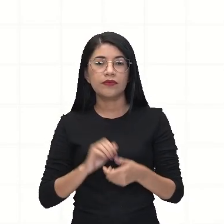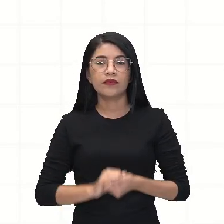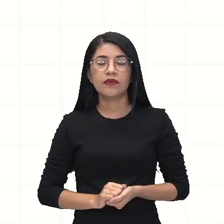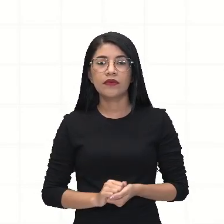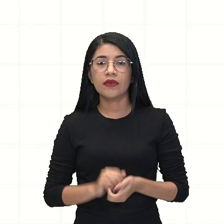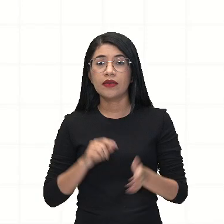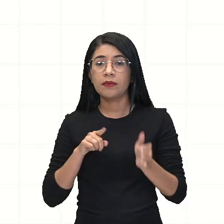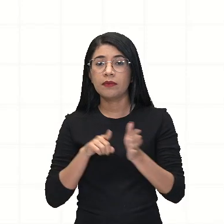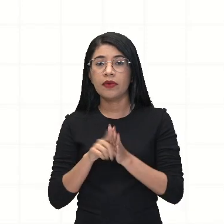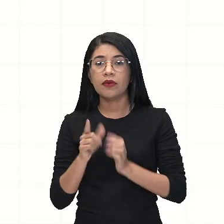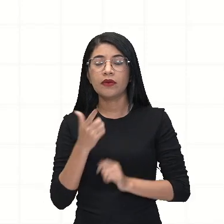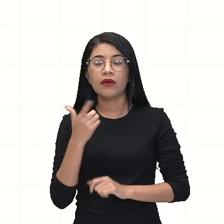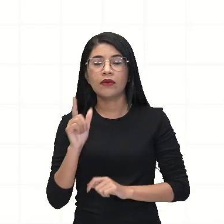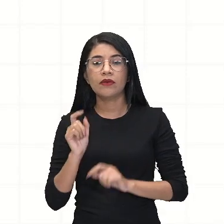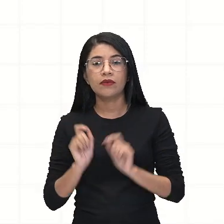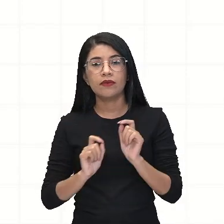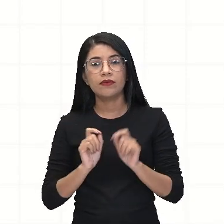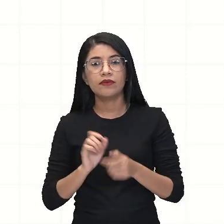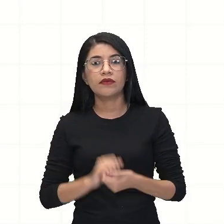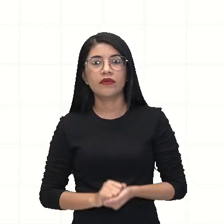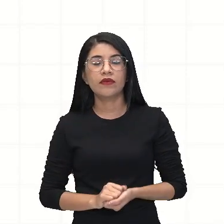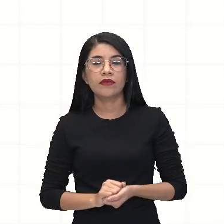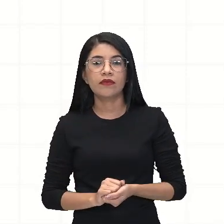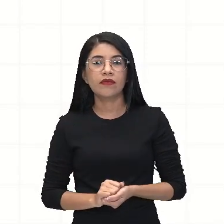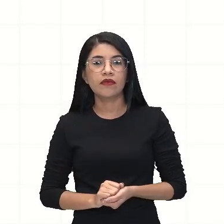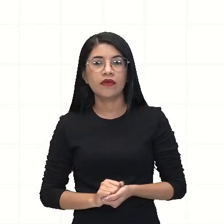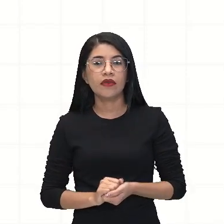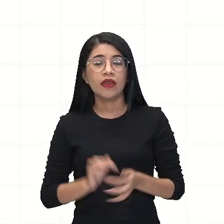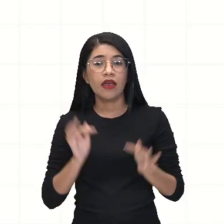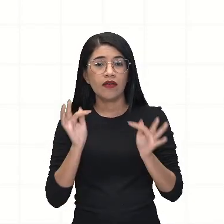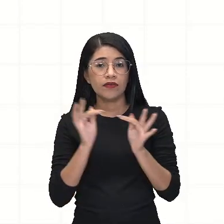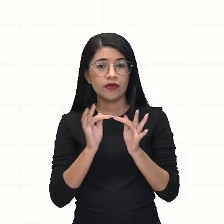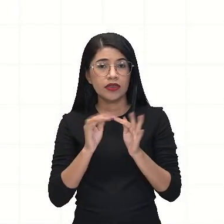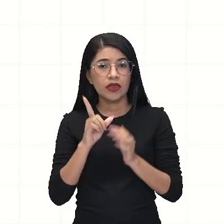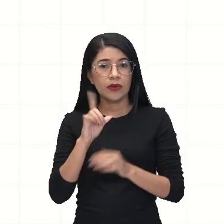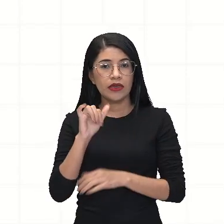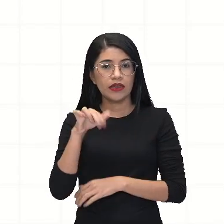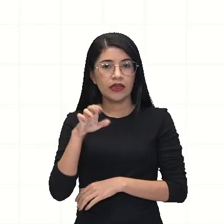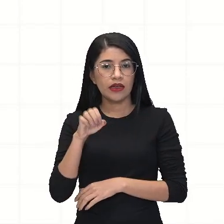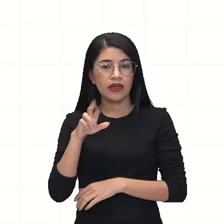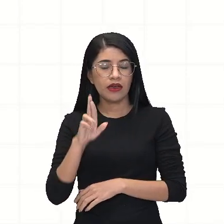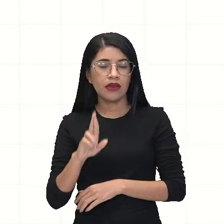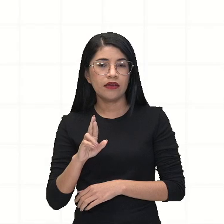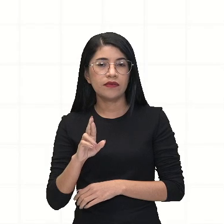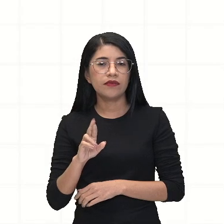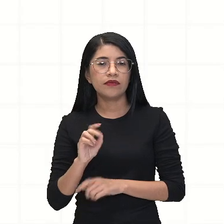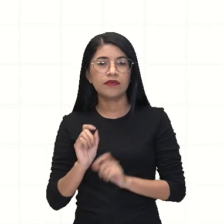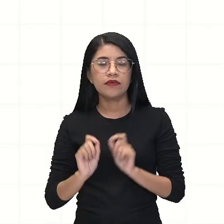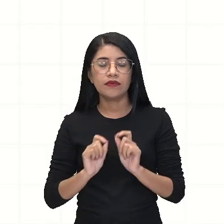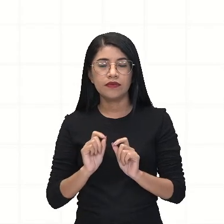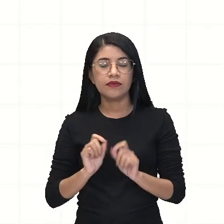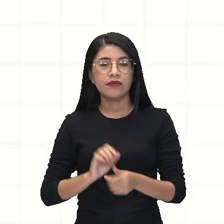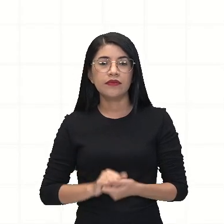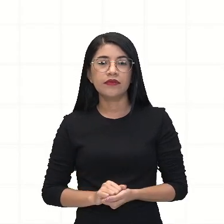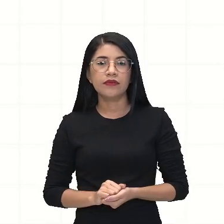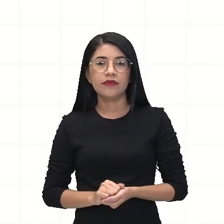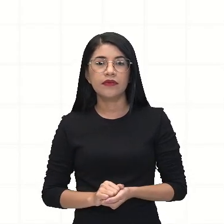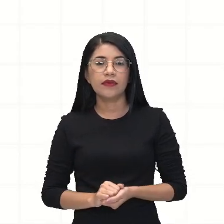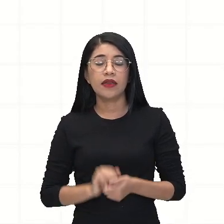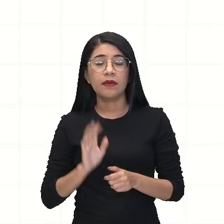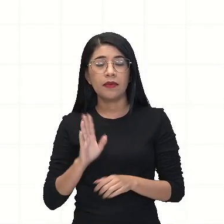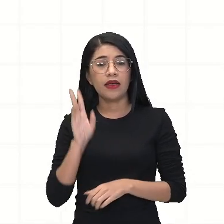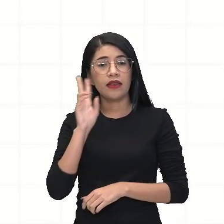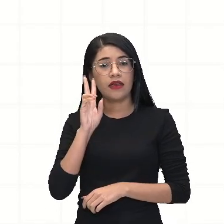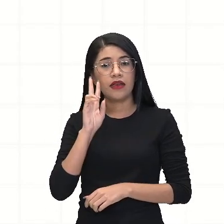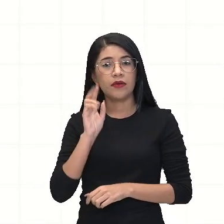próxima questão me diz o seguinte: quanto à função linear, então agora a gente quer saber função linear, né? Lembrando o que